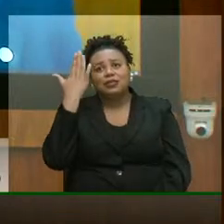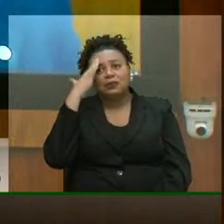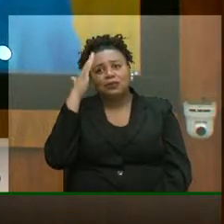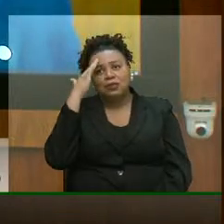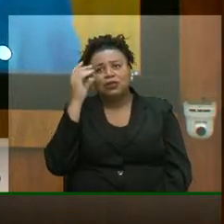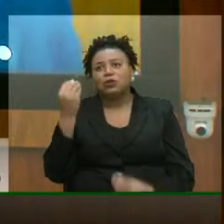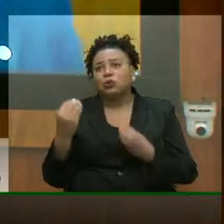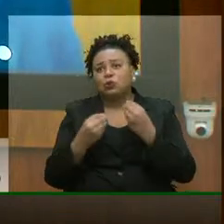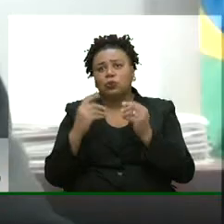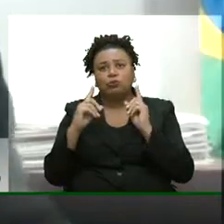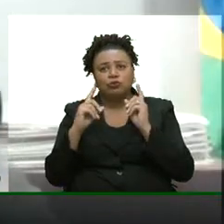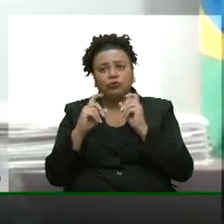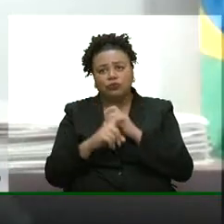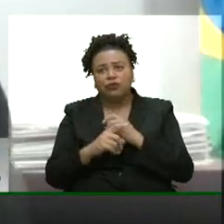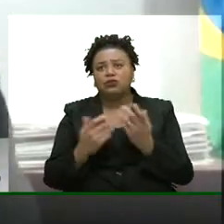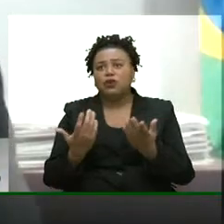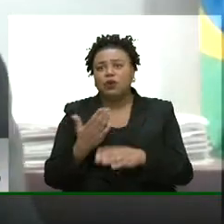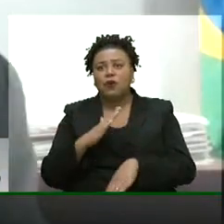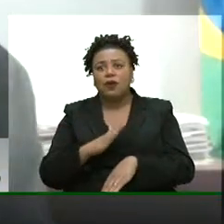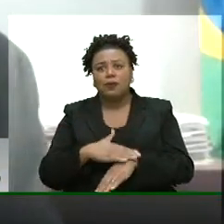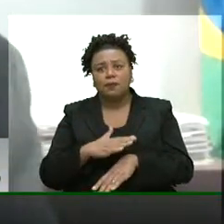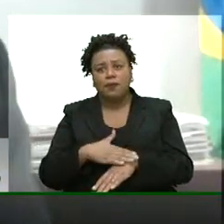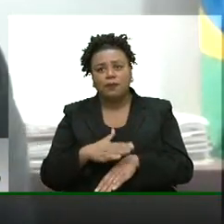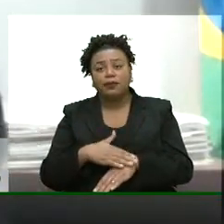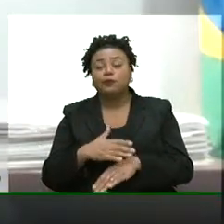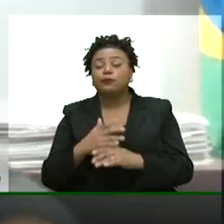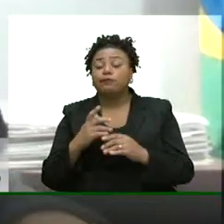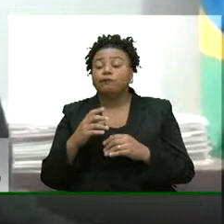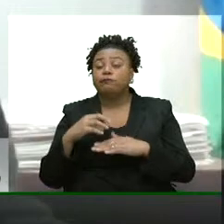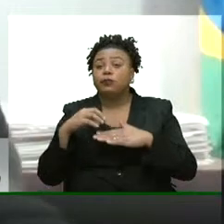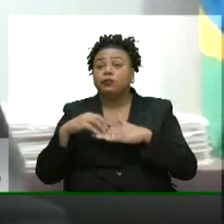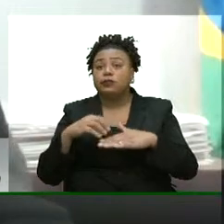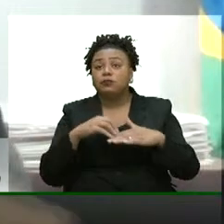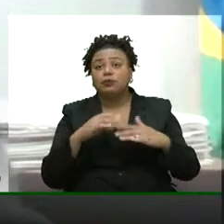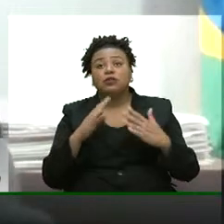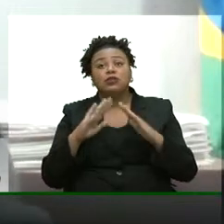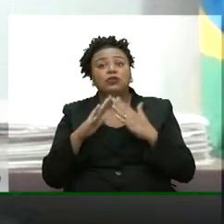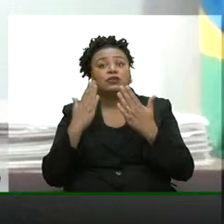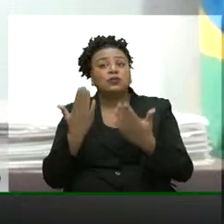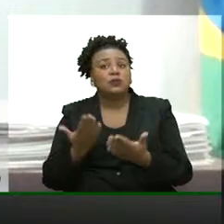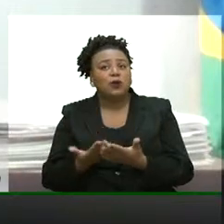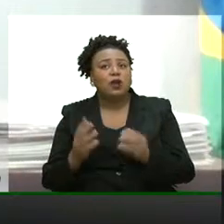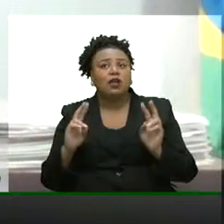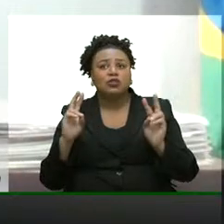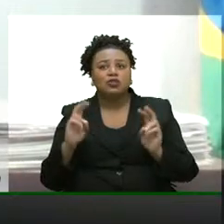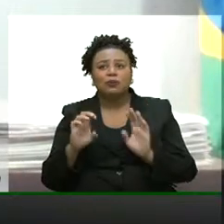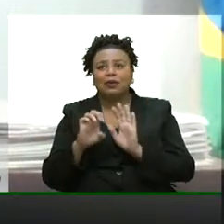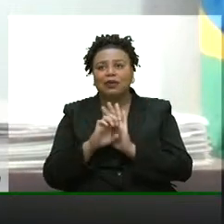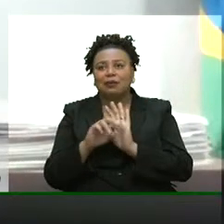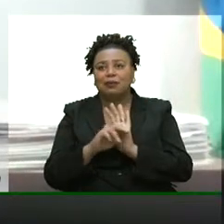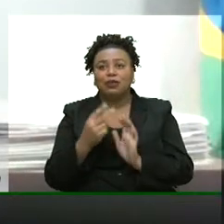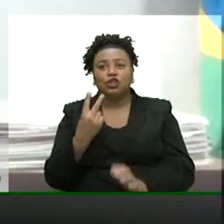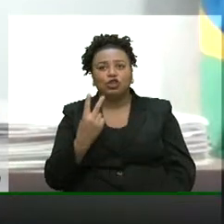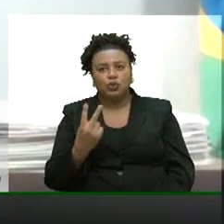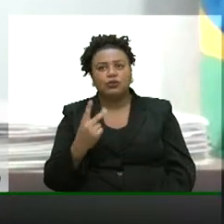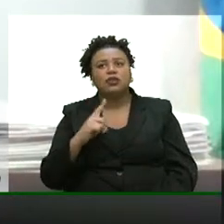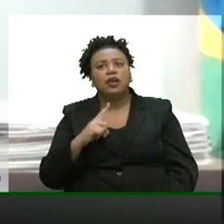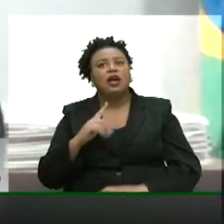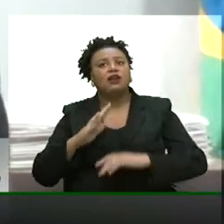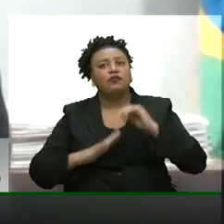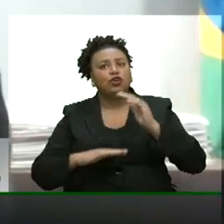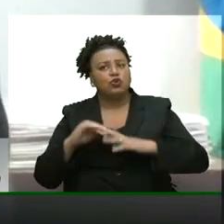situação difícil que passa nesse momento os transportadores escolares. Em relação à emenda número 2, ela foi